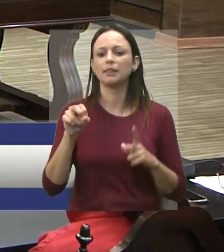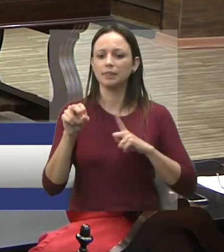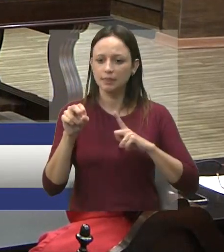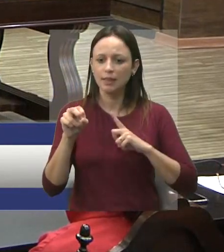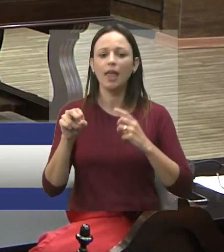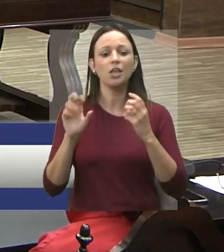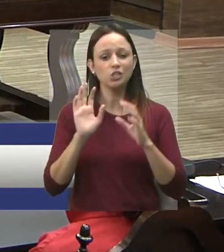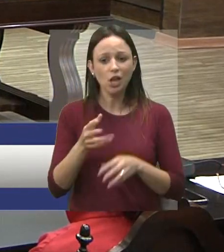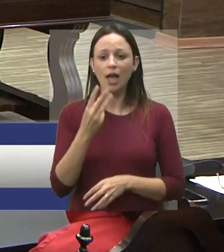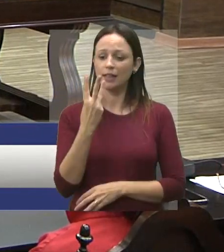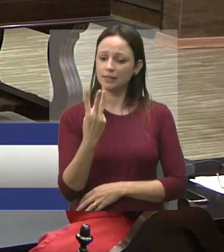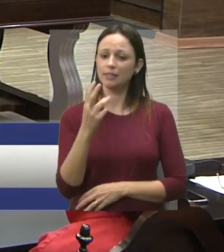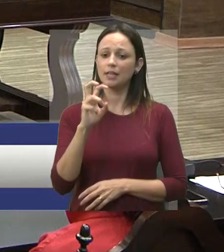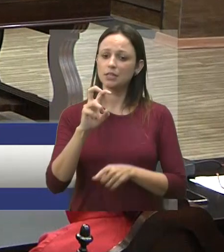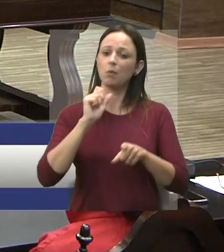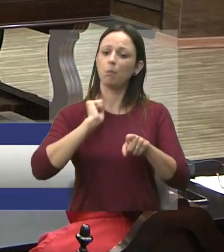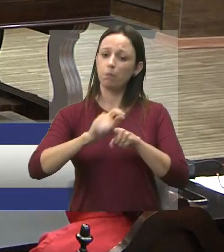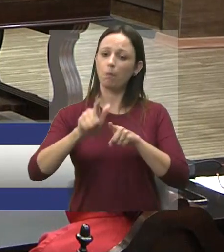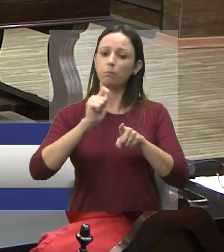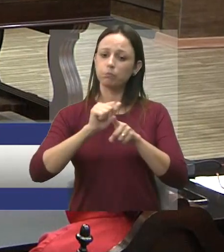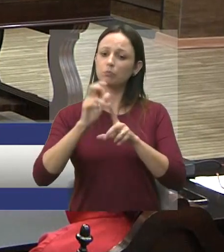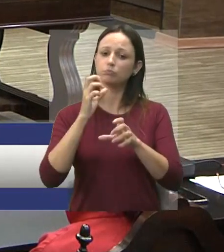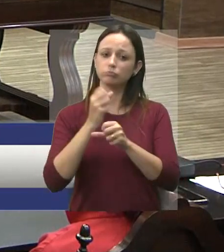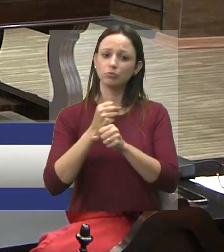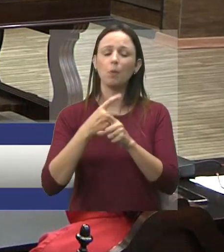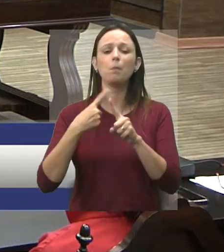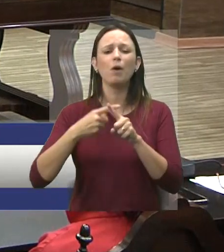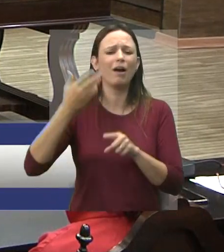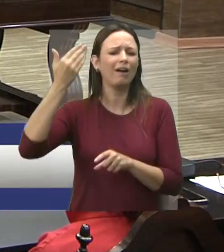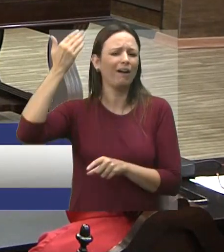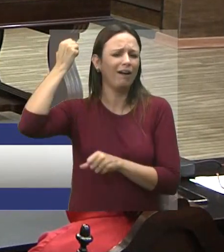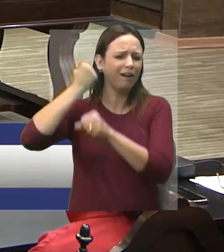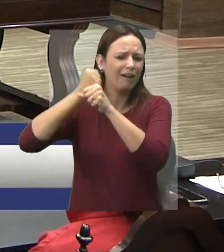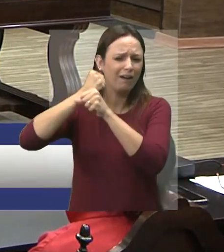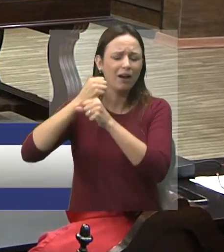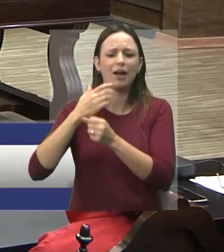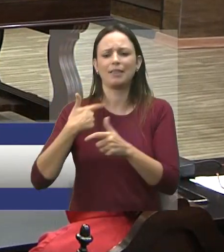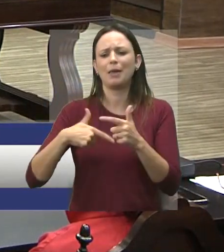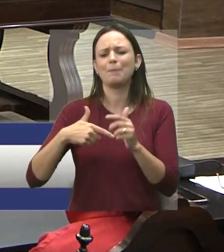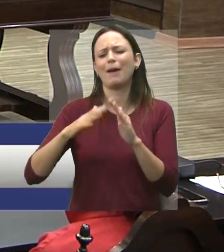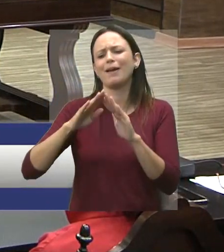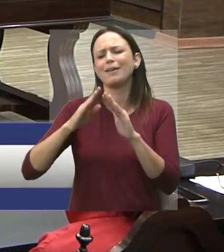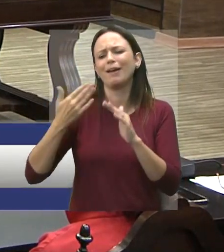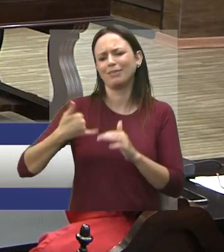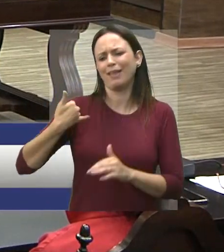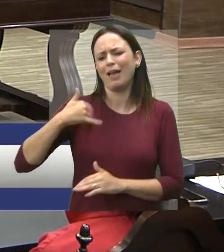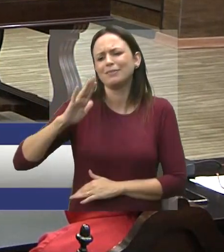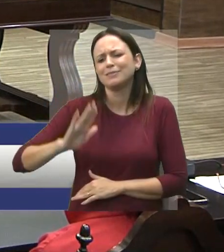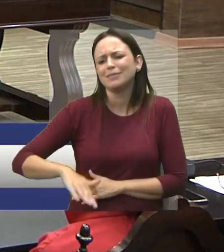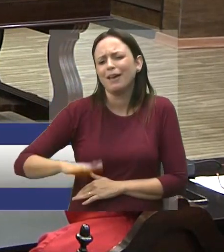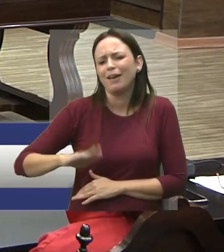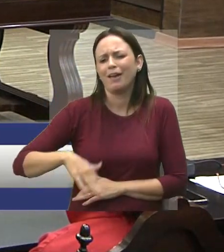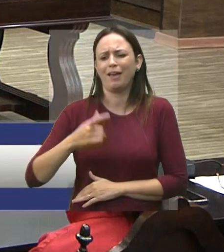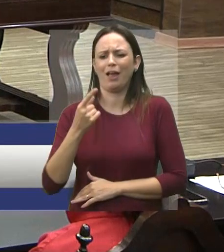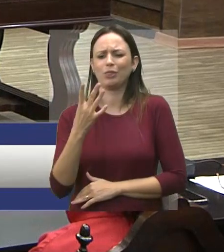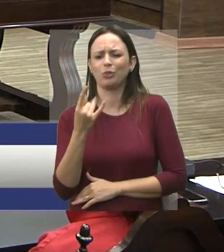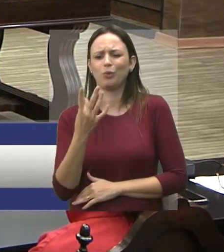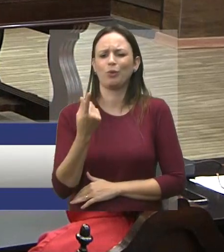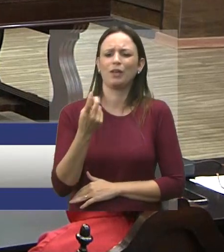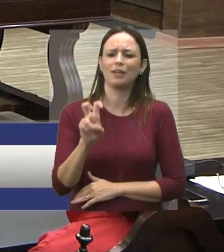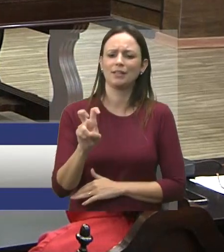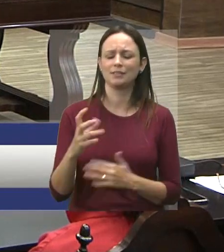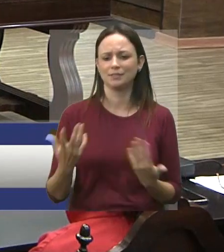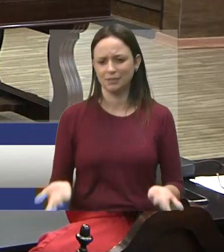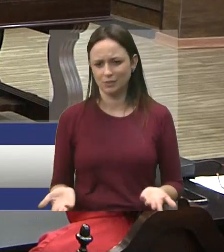anos de contribuição, porque antigamente começava-se a trabalhar a partir dos 14, dos 15, e é justamente aí que a regra